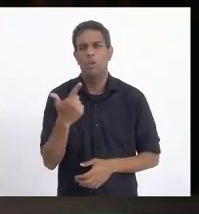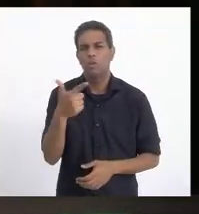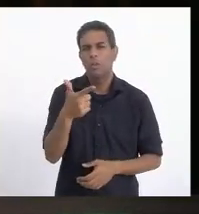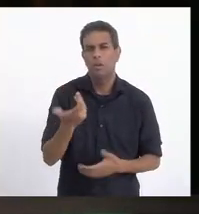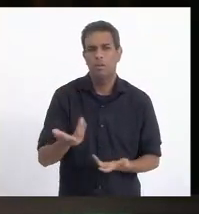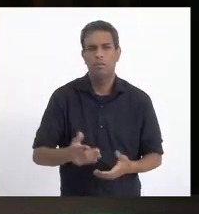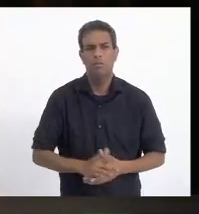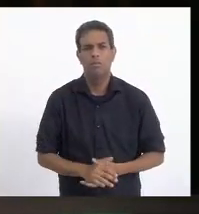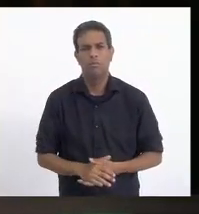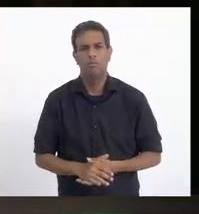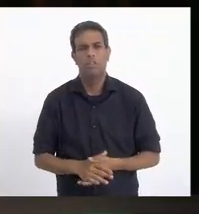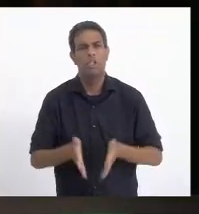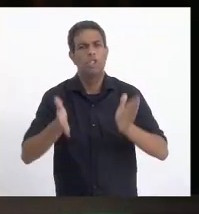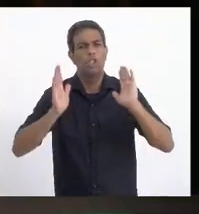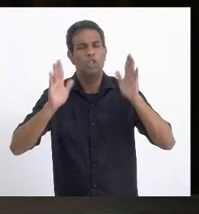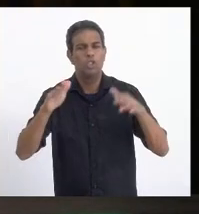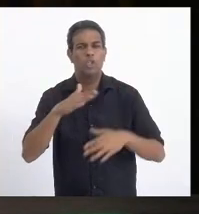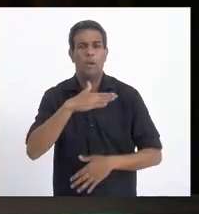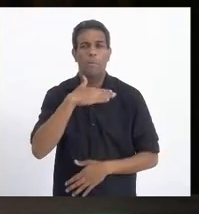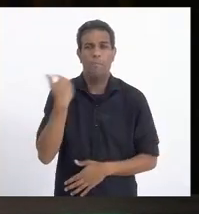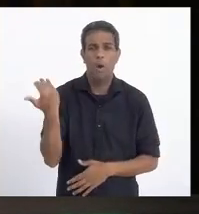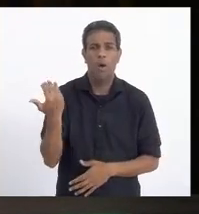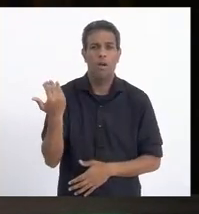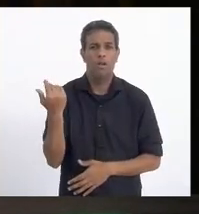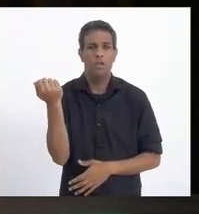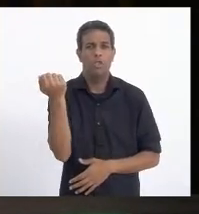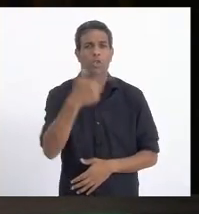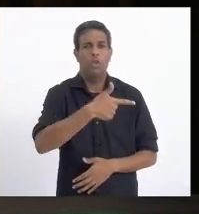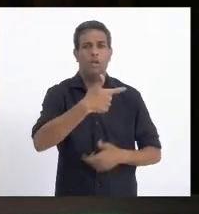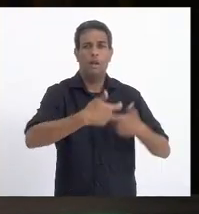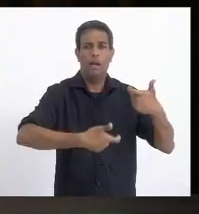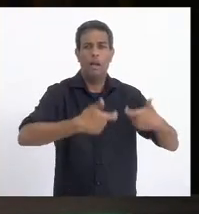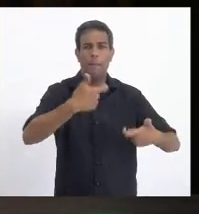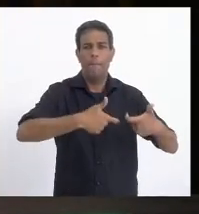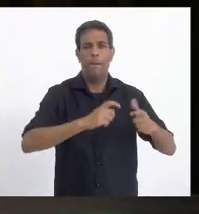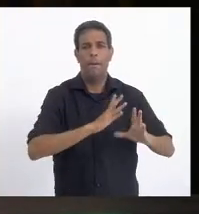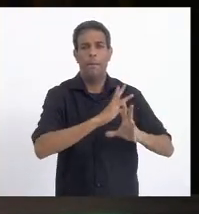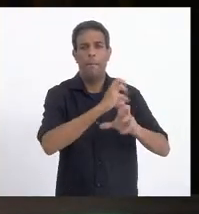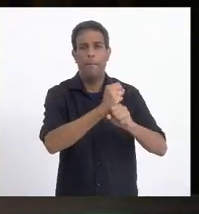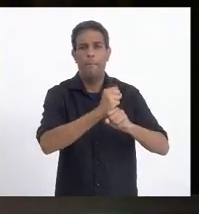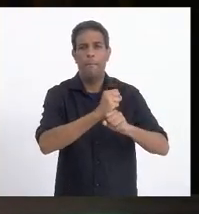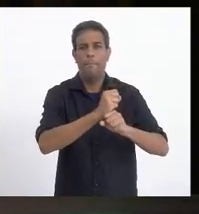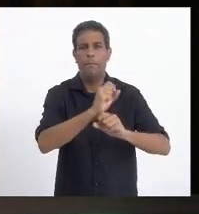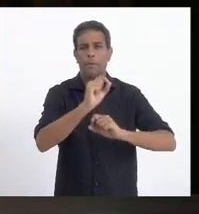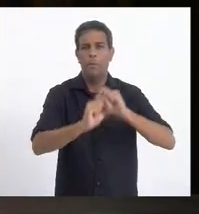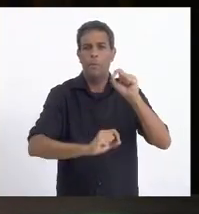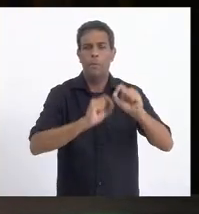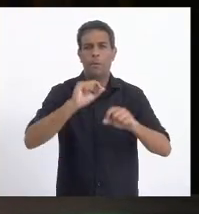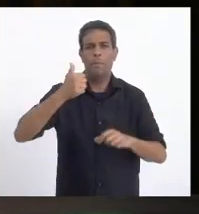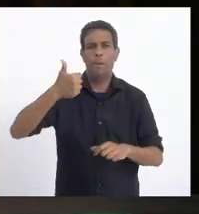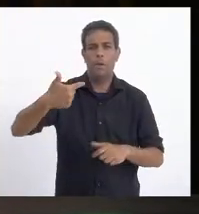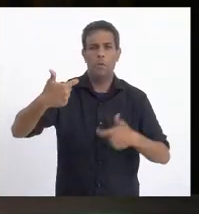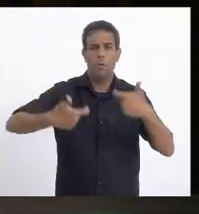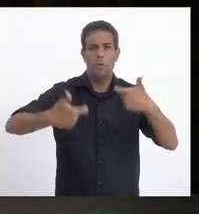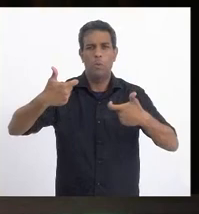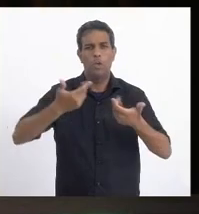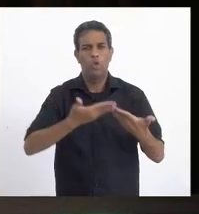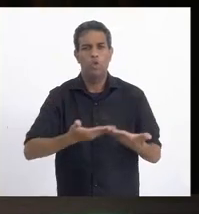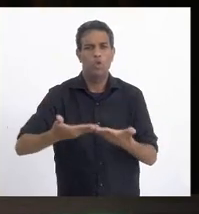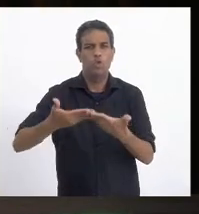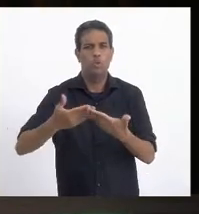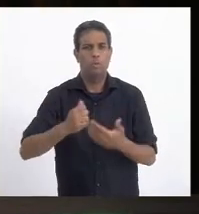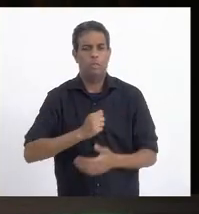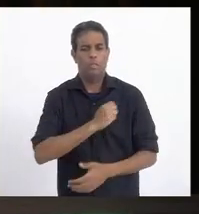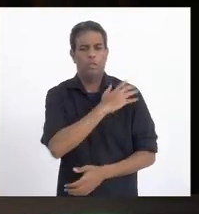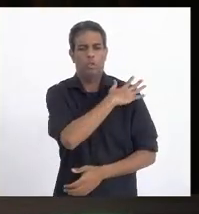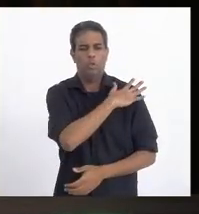temos perdemos mais policiais do que na guerra respeitando a proporcionalidade a primeira segunda guerra de acordo com estudo aqui